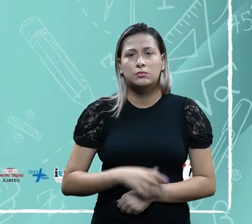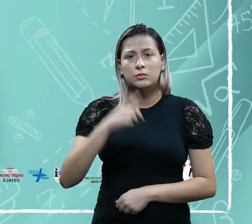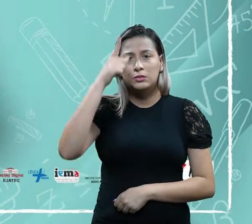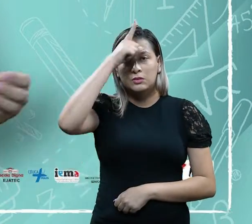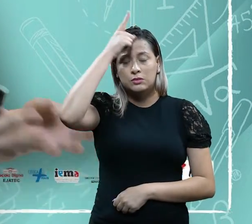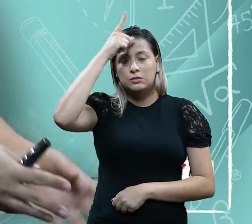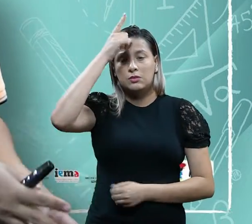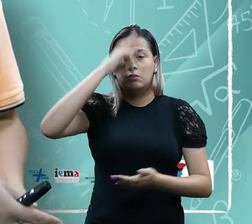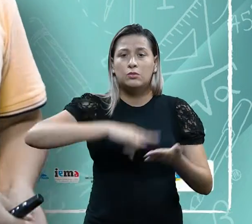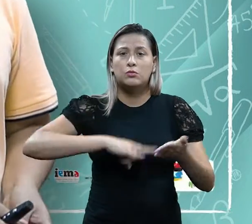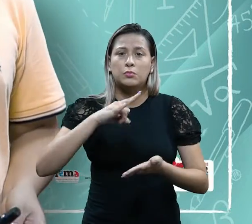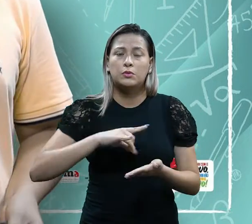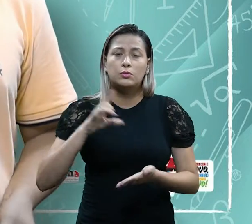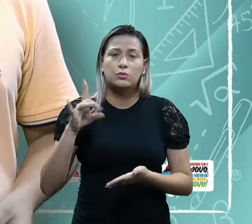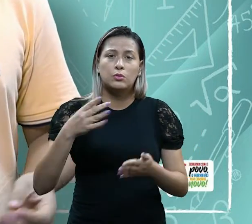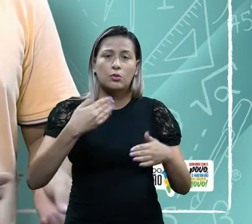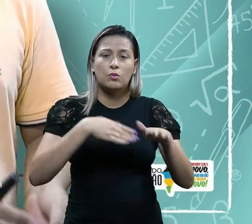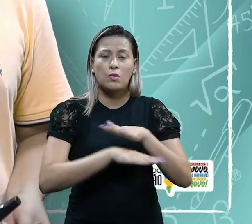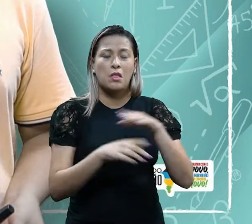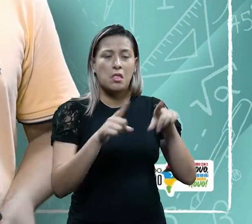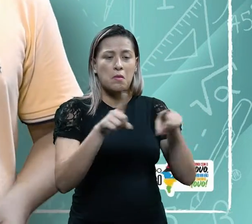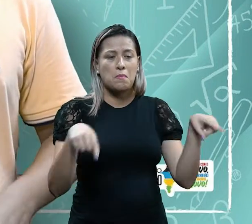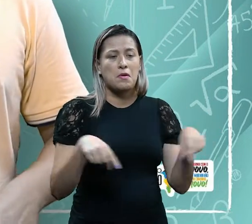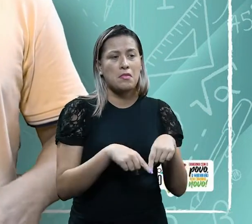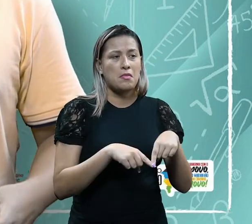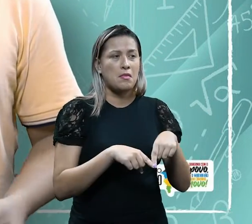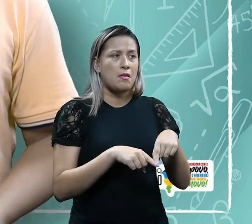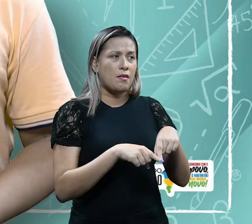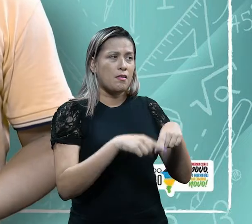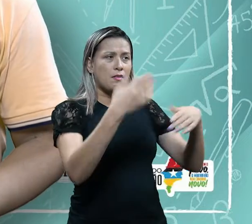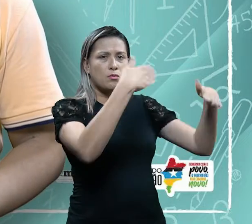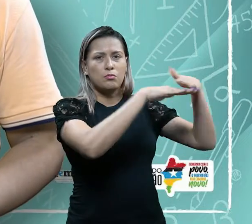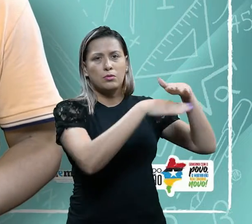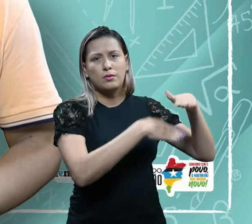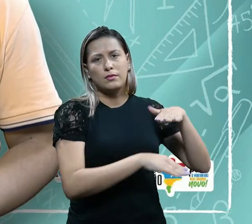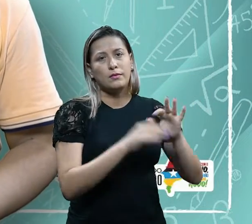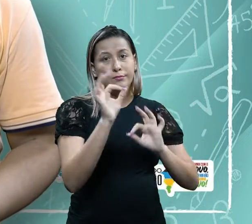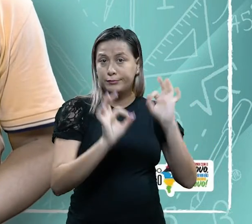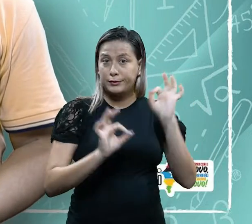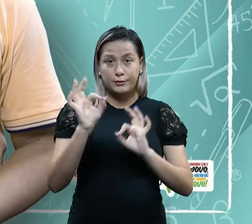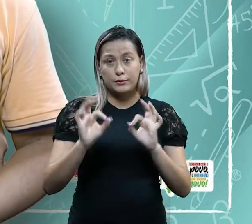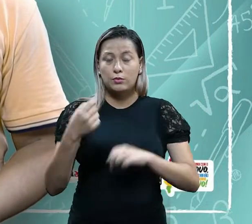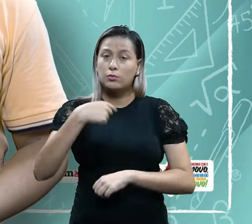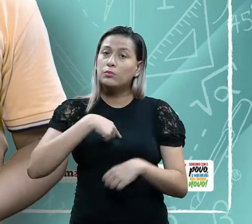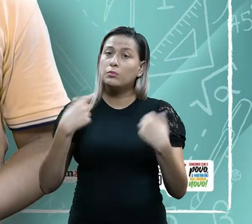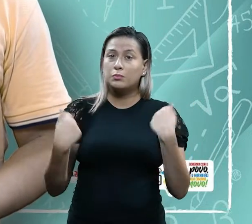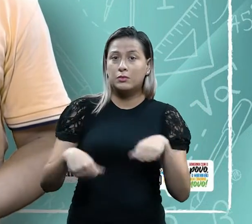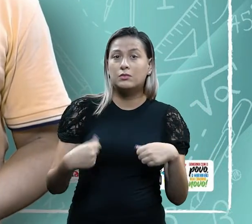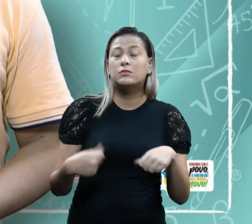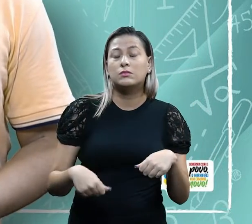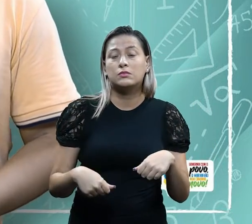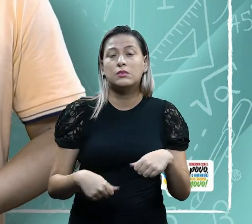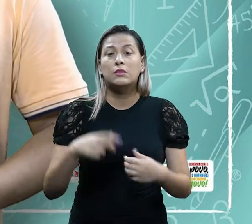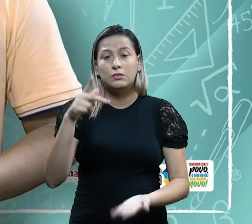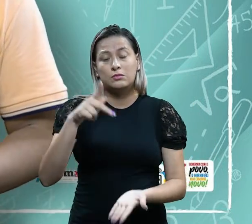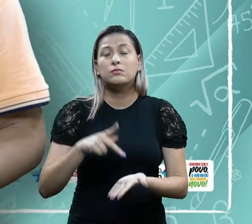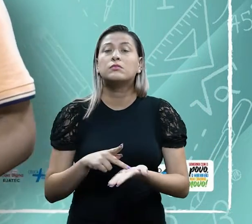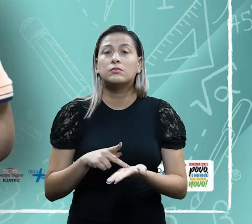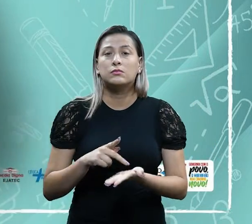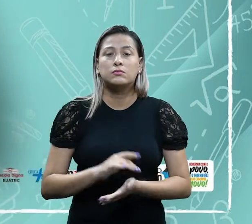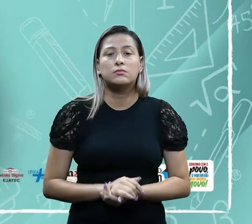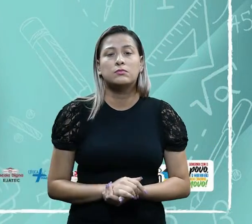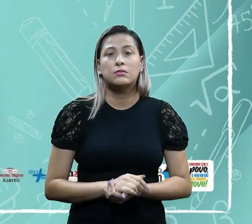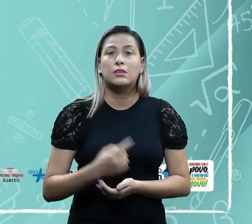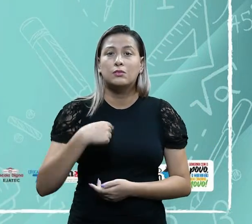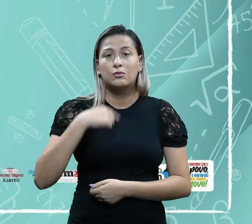e simplesmente guardá-los em uma sala, em um armário e não saber organizar. Quando eu precisar desses documentos, de fato, eu vou ter